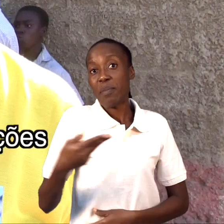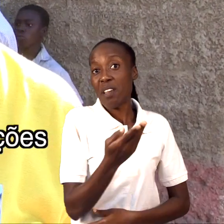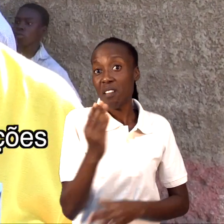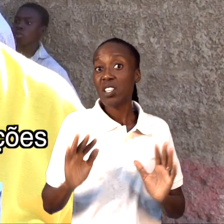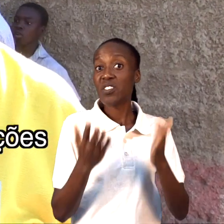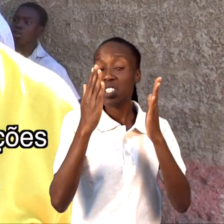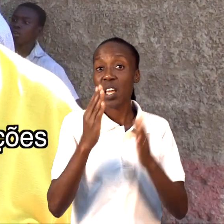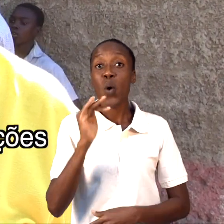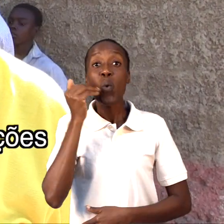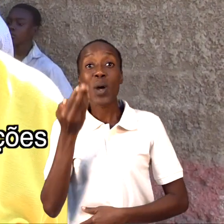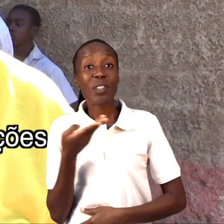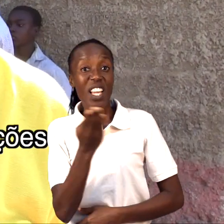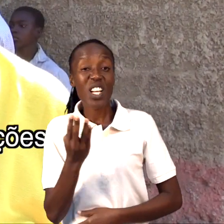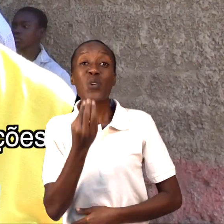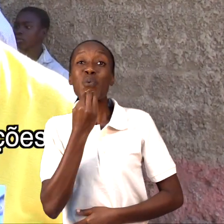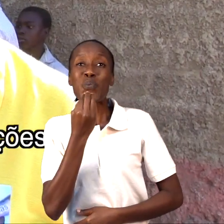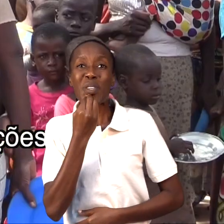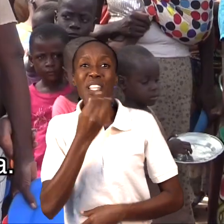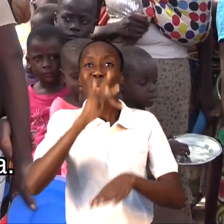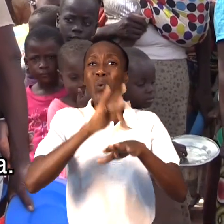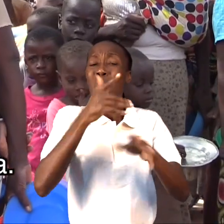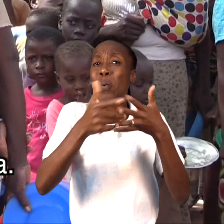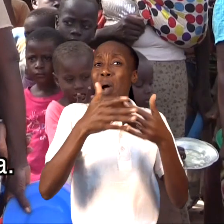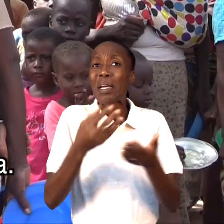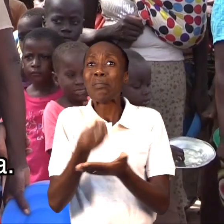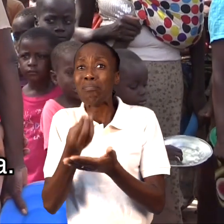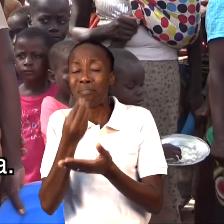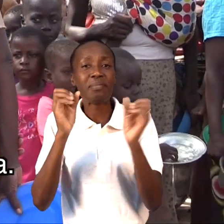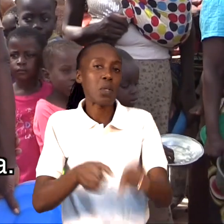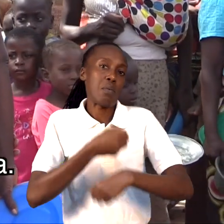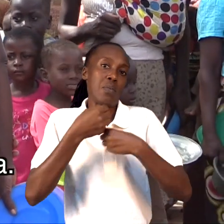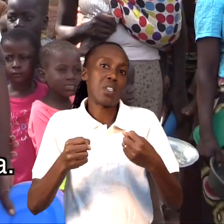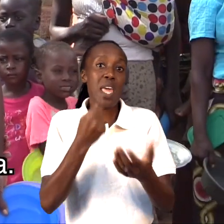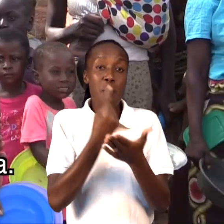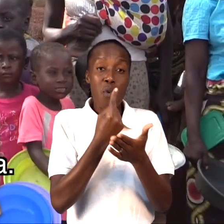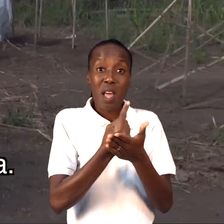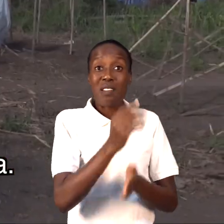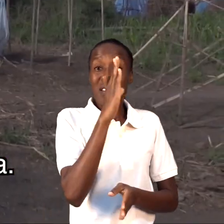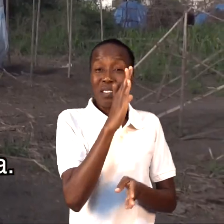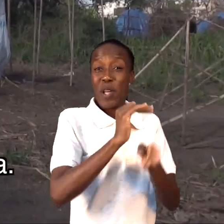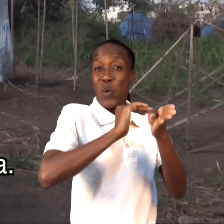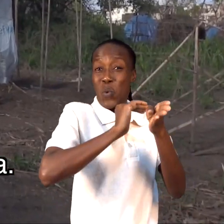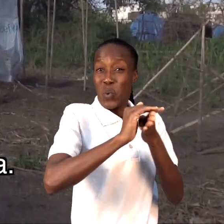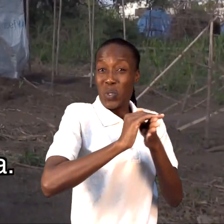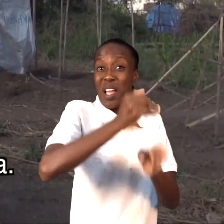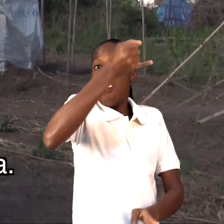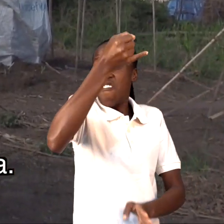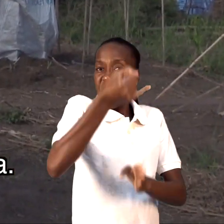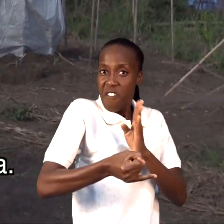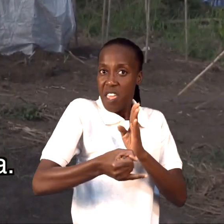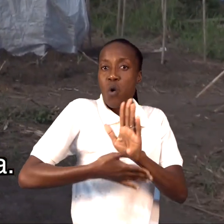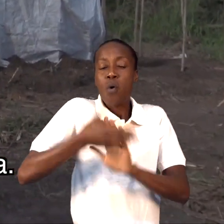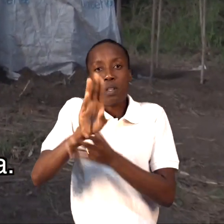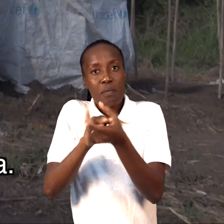condições aceitáveis para a habitabilidade. Quando comem, não pegar qualquer comida e pôr na boca. Quando